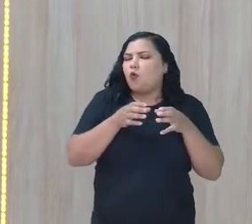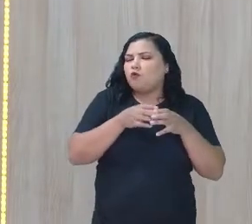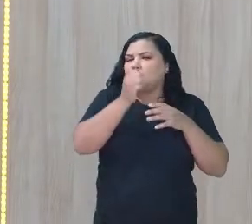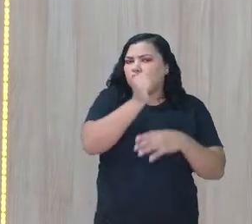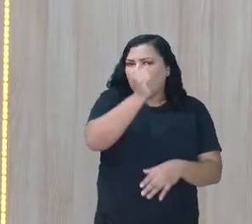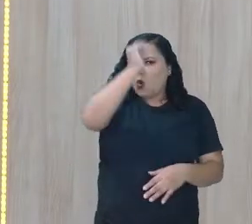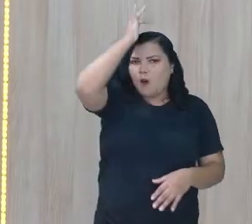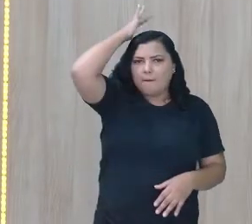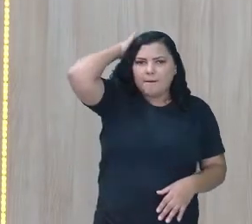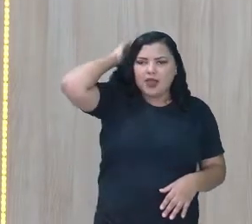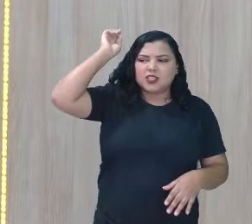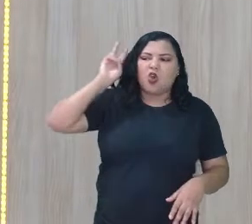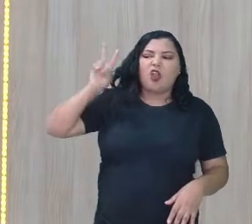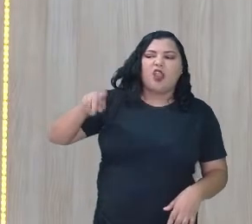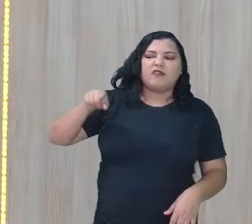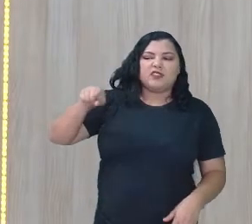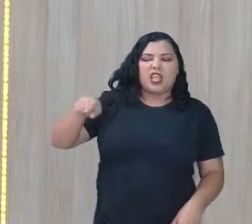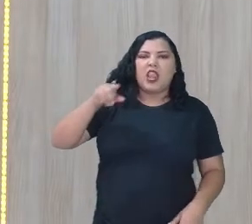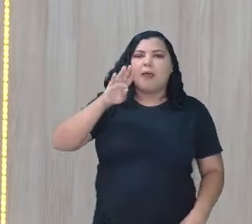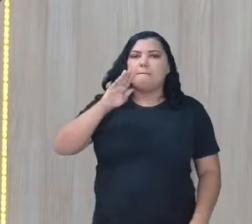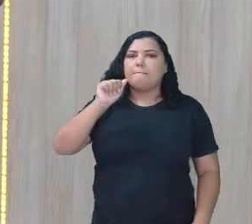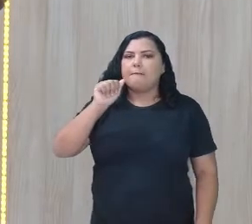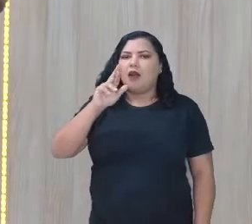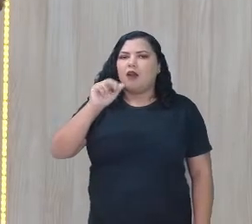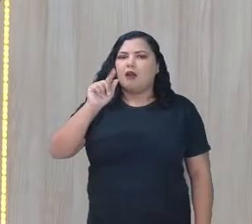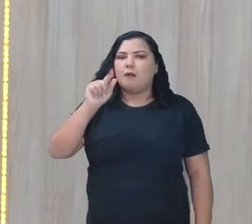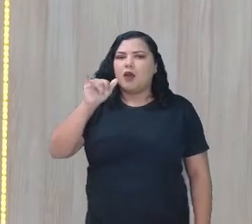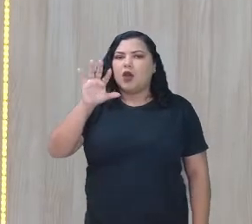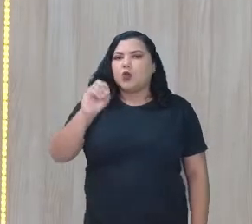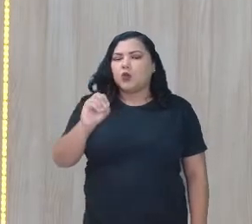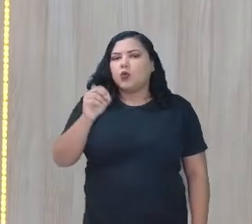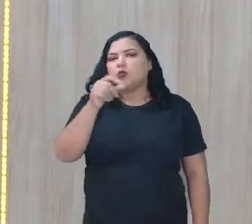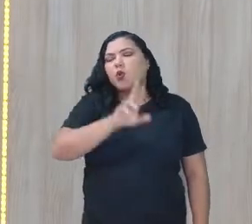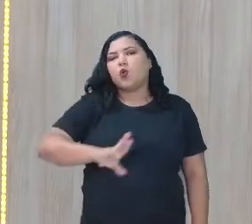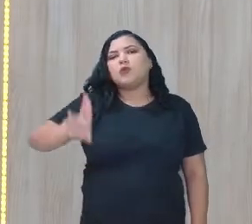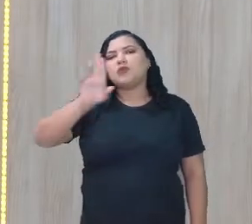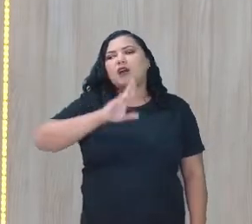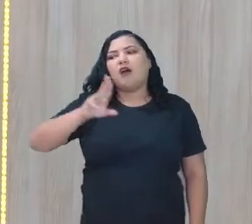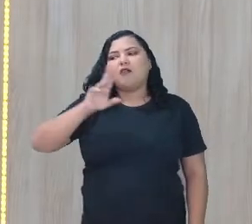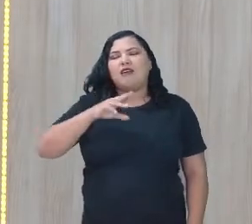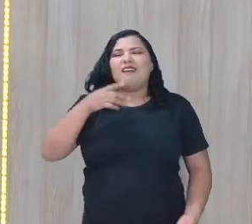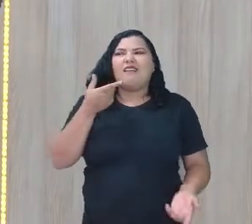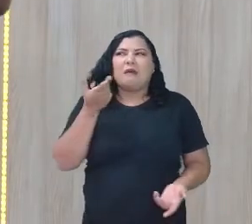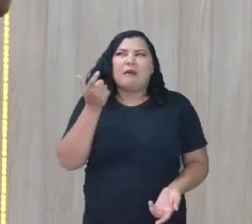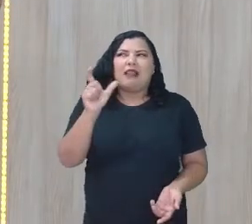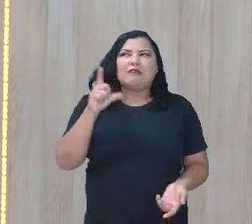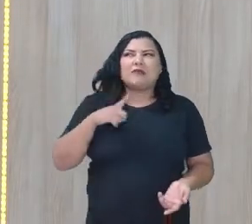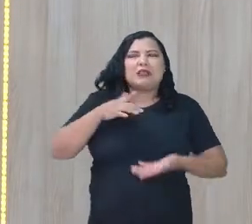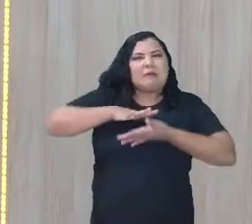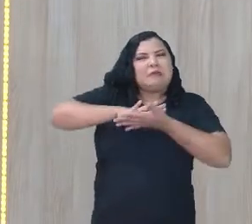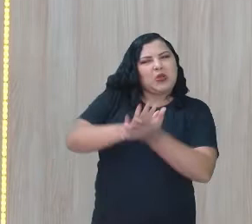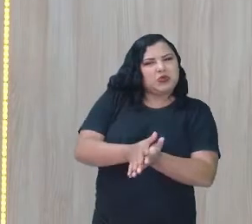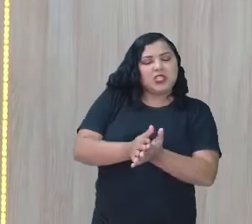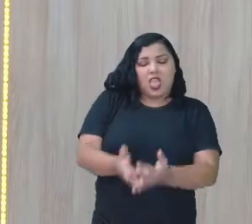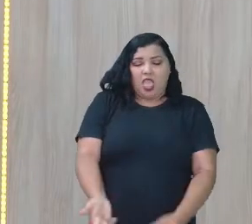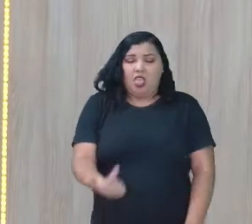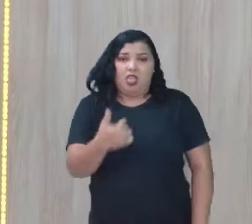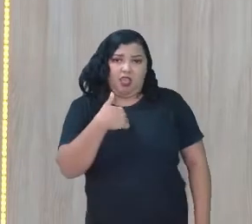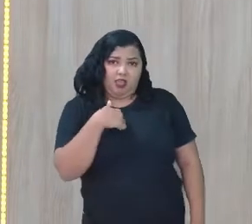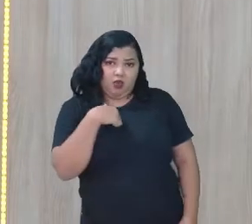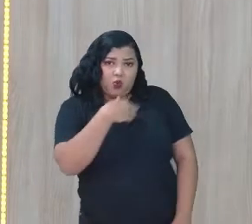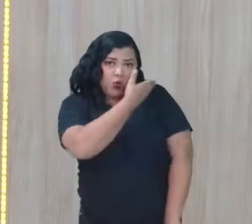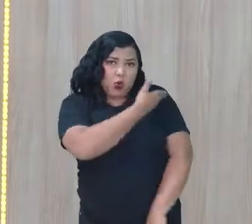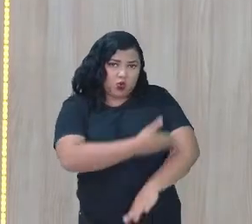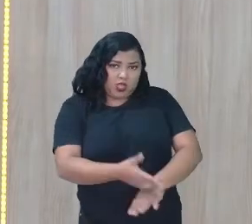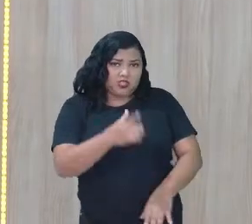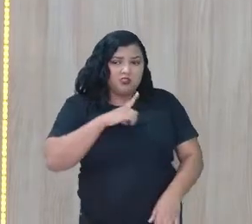esses povos como bárbaros e isso termina sendo um termo até preconceituoso. Ou seja, eu sou civilizado e